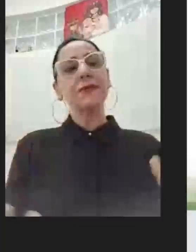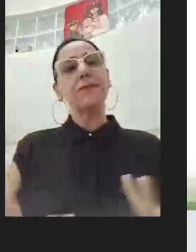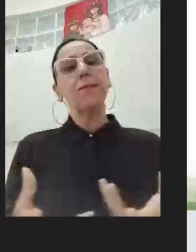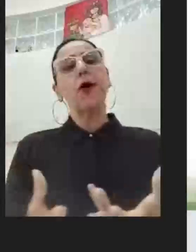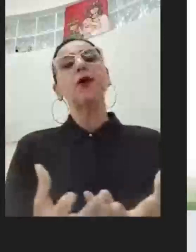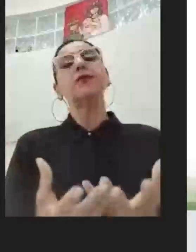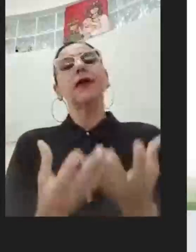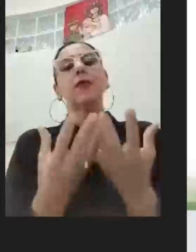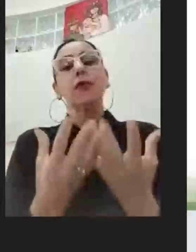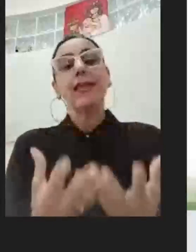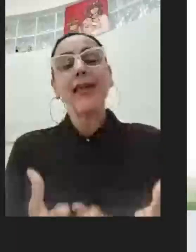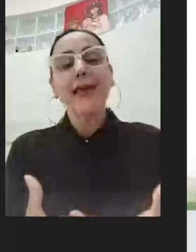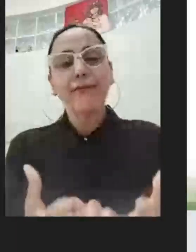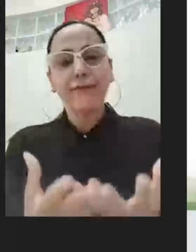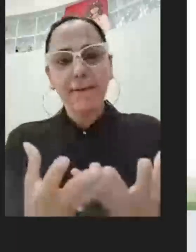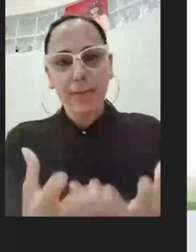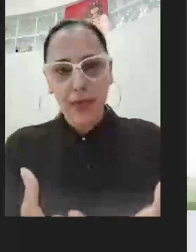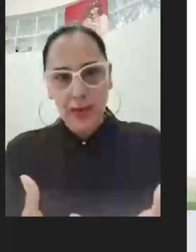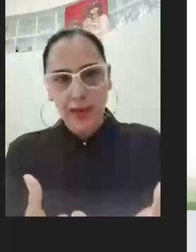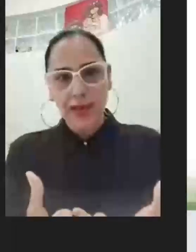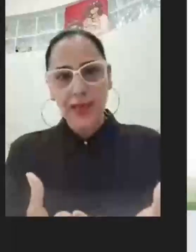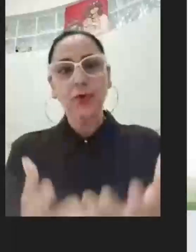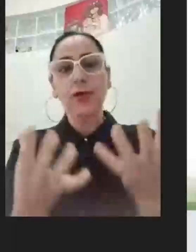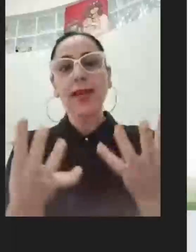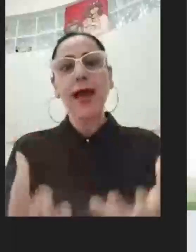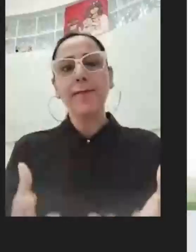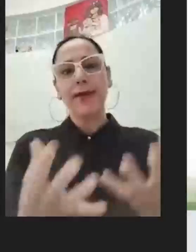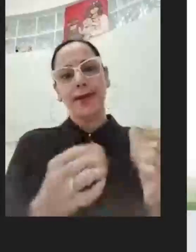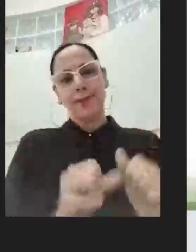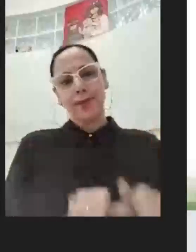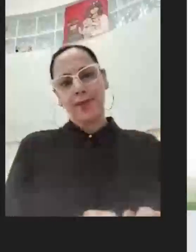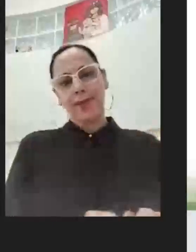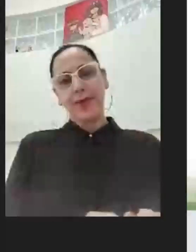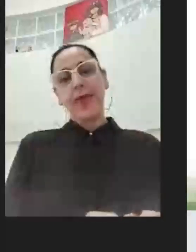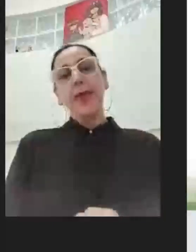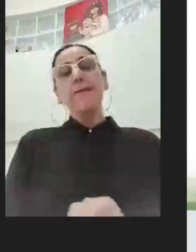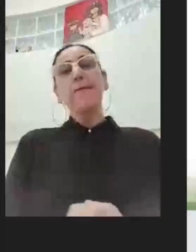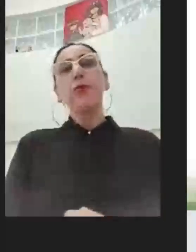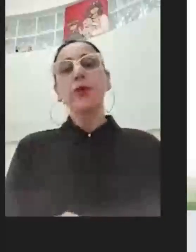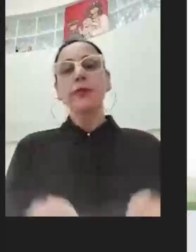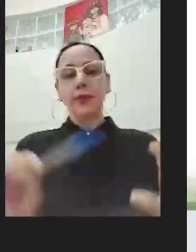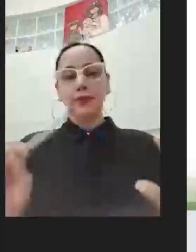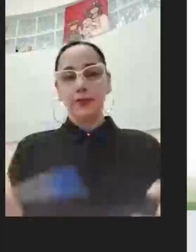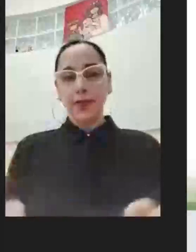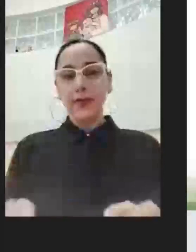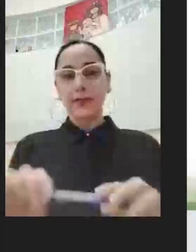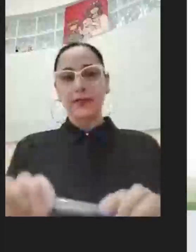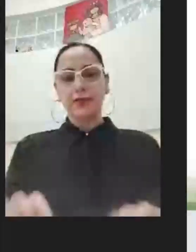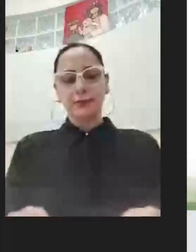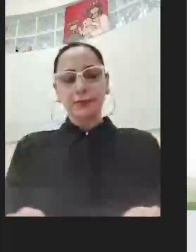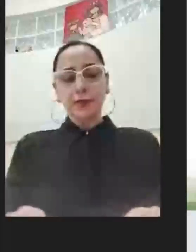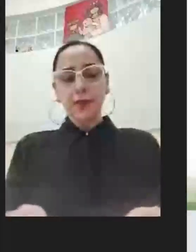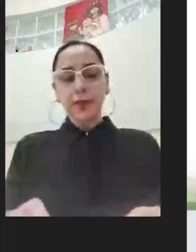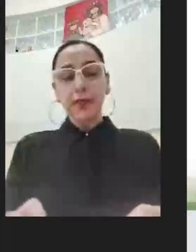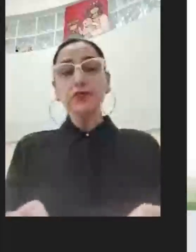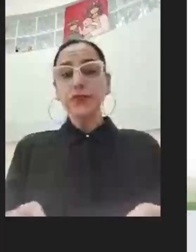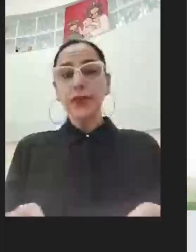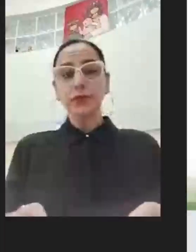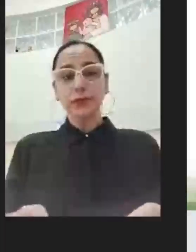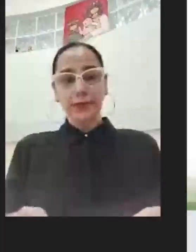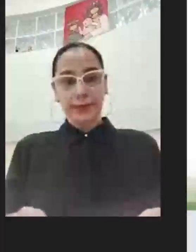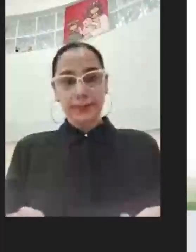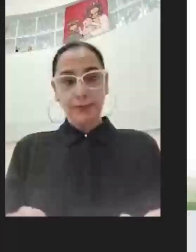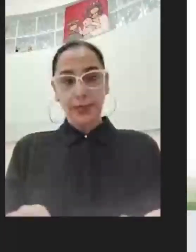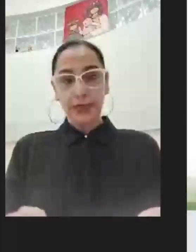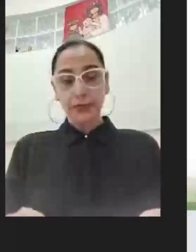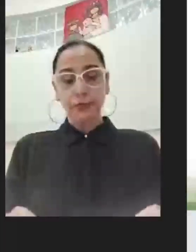tudo para que você possa acolher a família e olhar para aquela mãe. Muitas vezes,